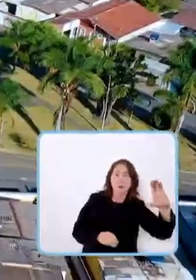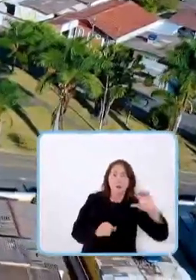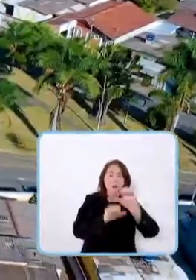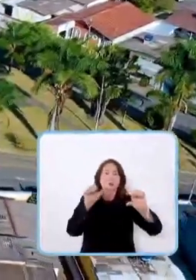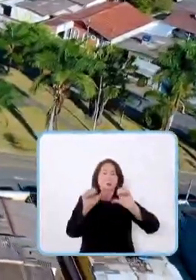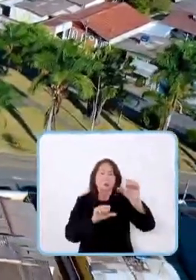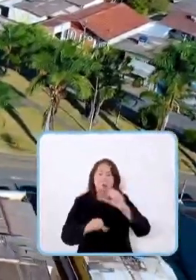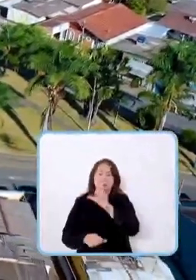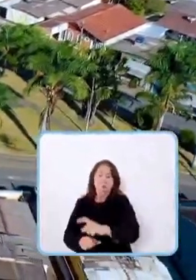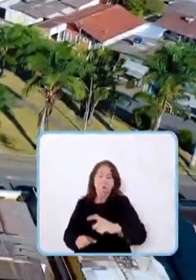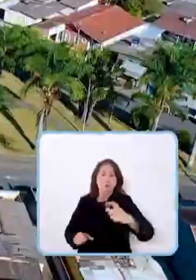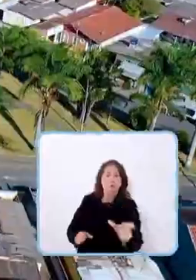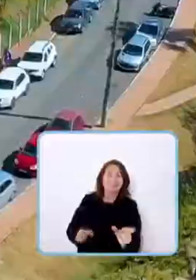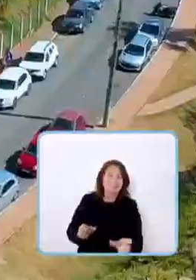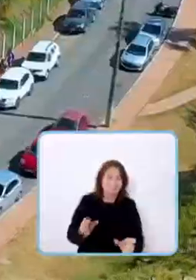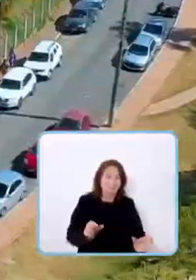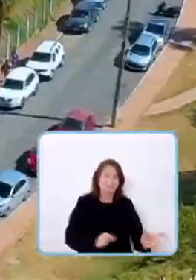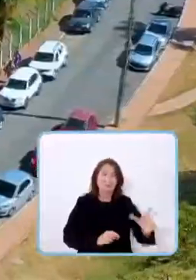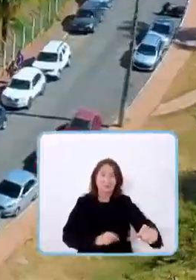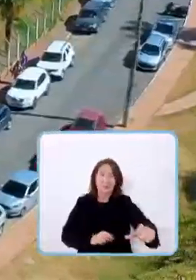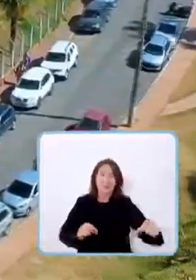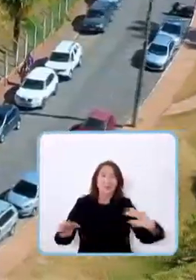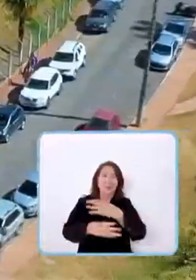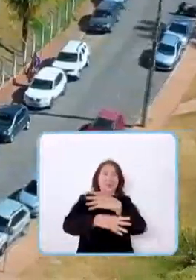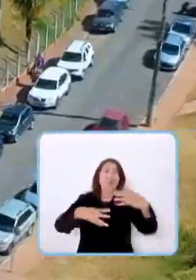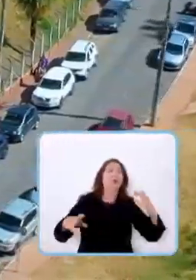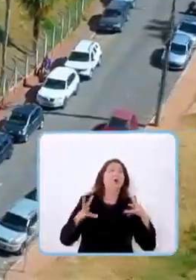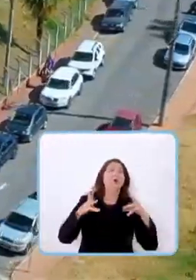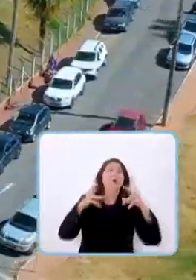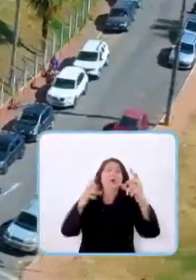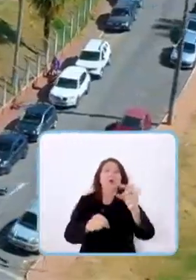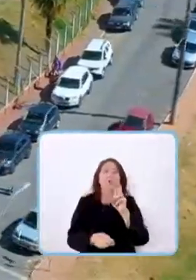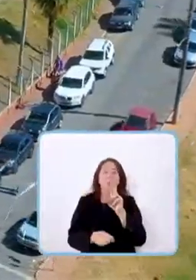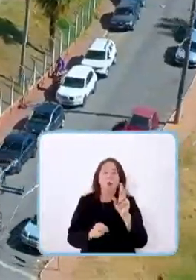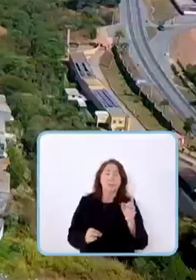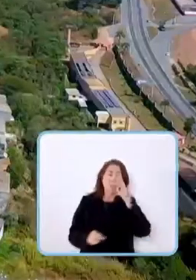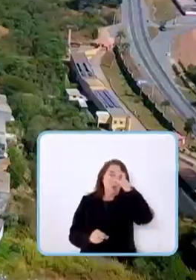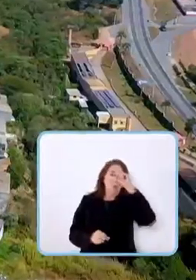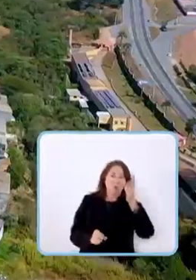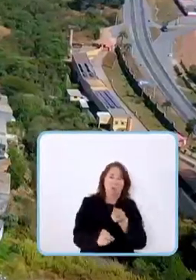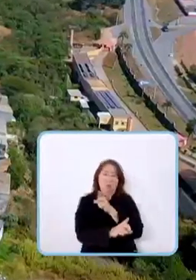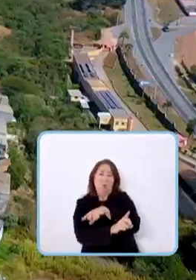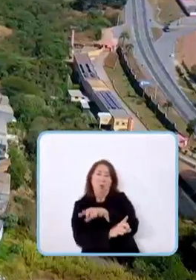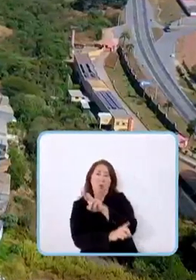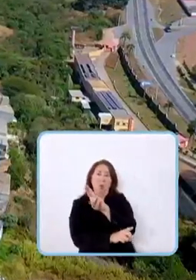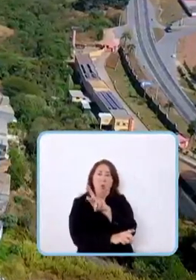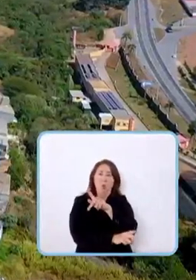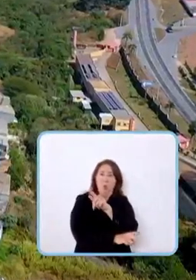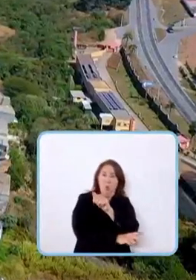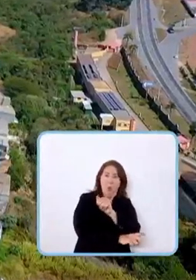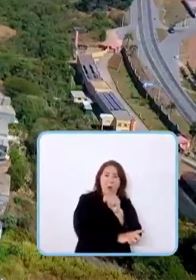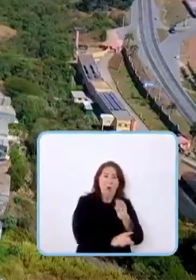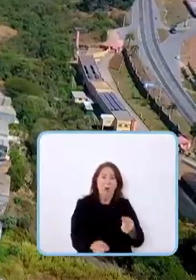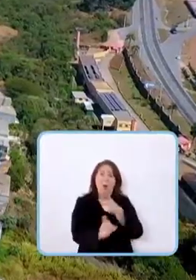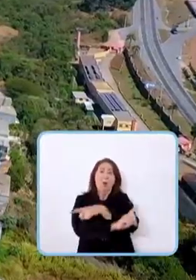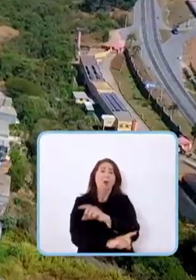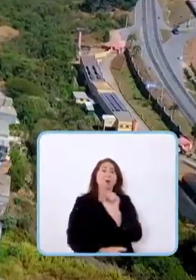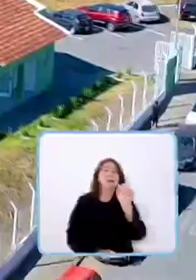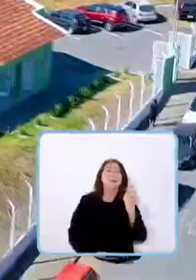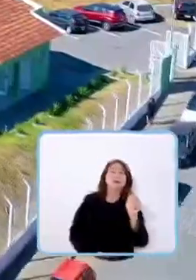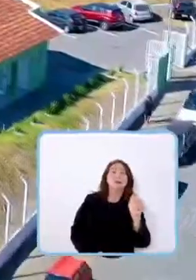de calçadas em áreas públicas, transformação do Margarita Morales em UPA, criação da base descentralizada do